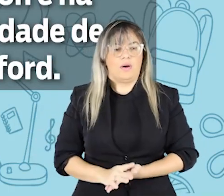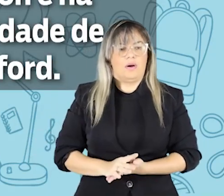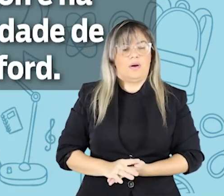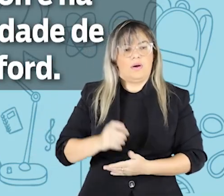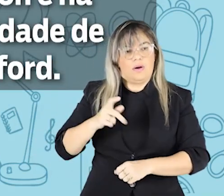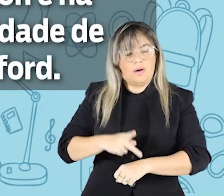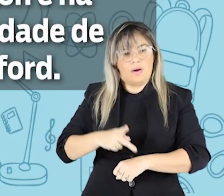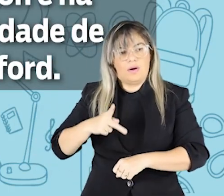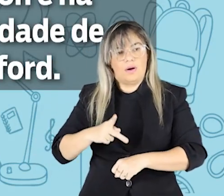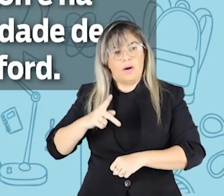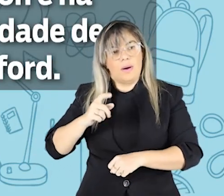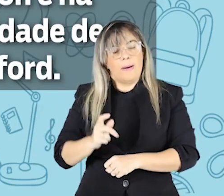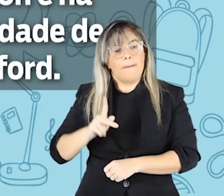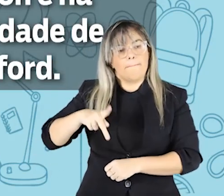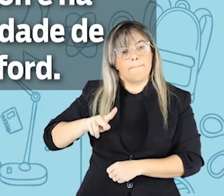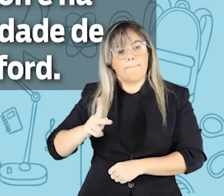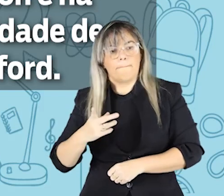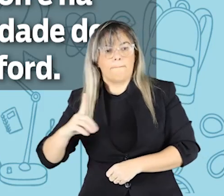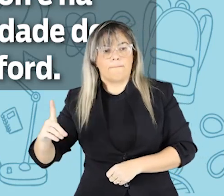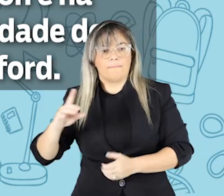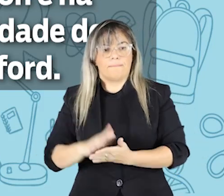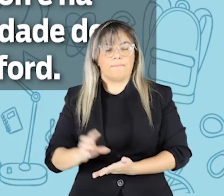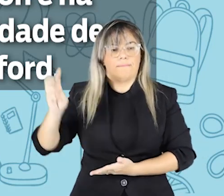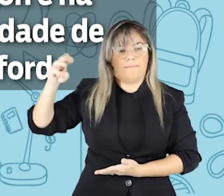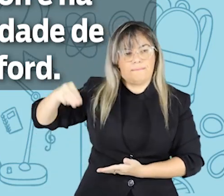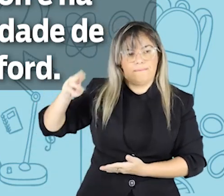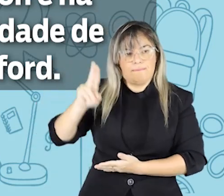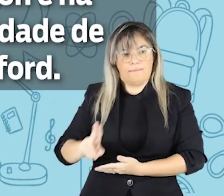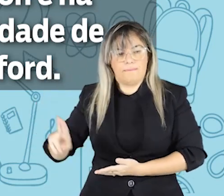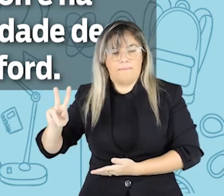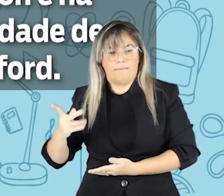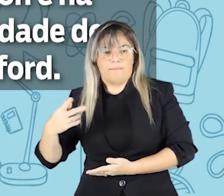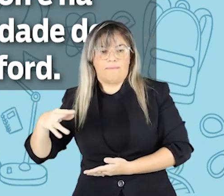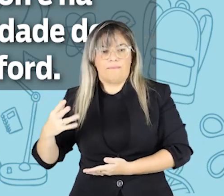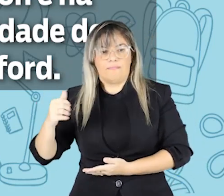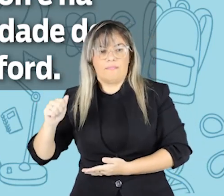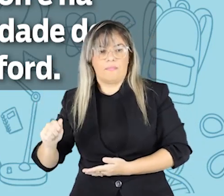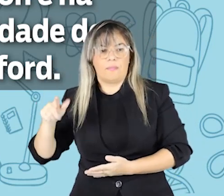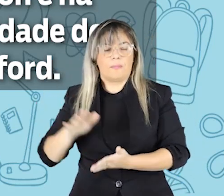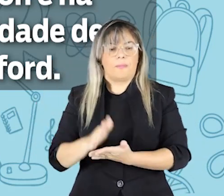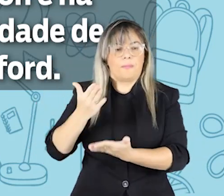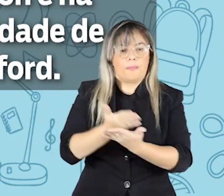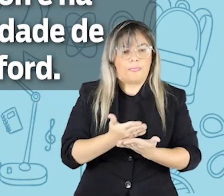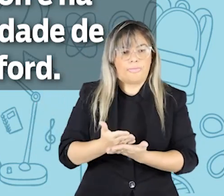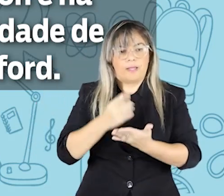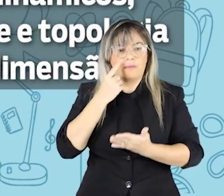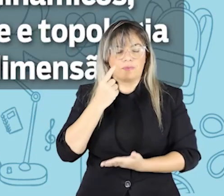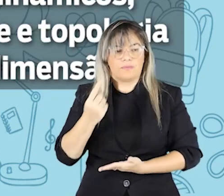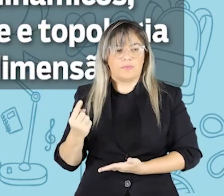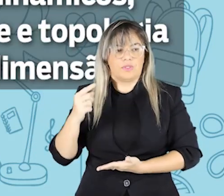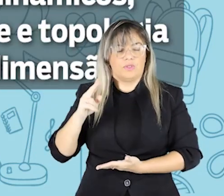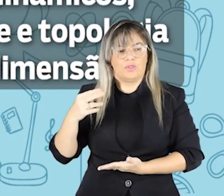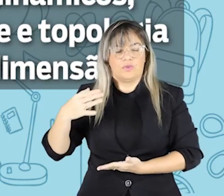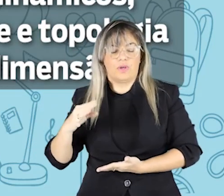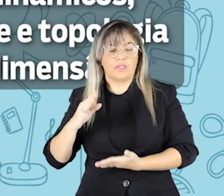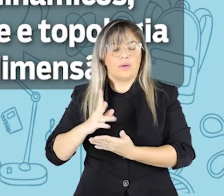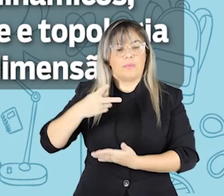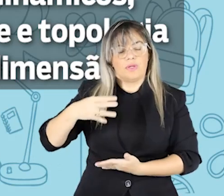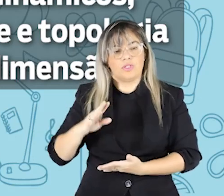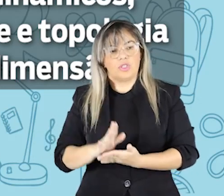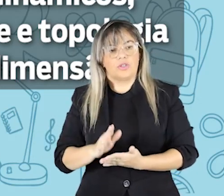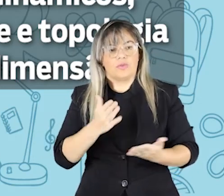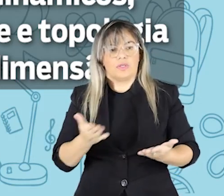Universidade de Harvard, deu aulas na Universidade de Princeton e na Universidade de Stanford. Entre suas áreas